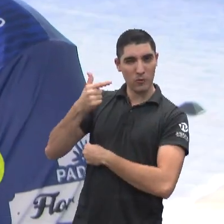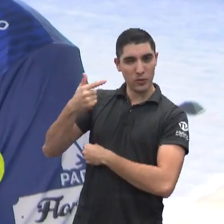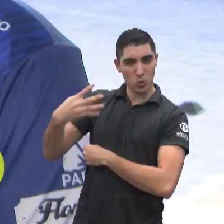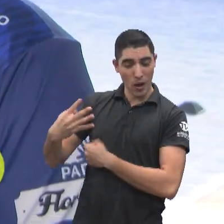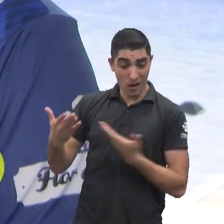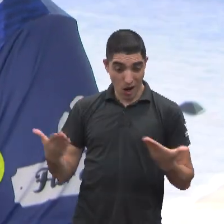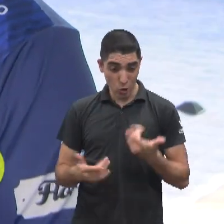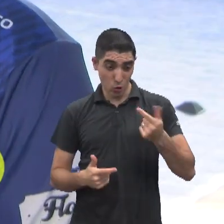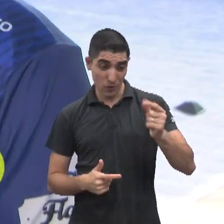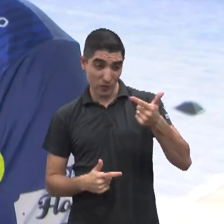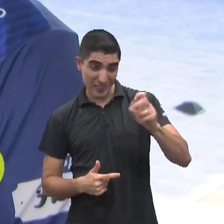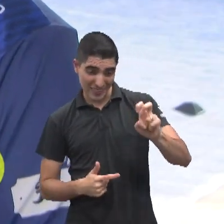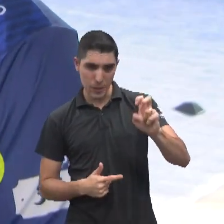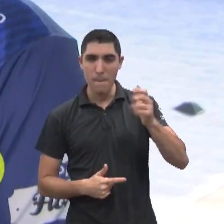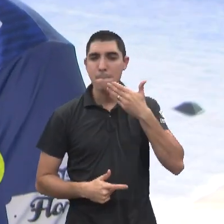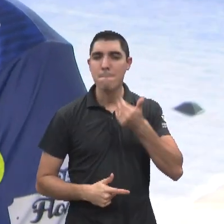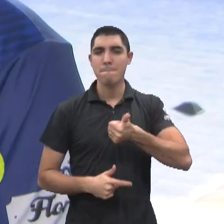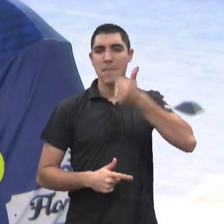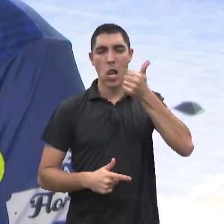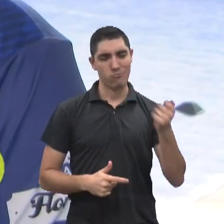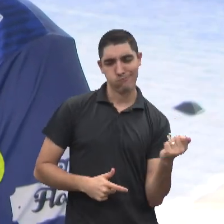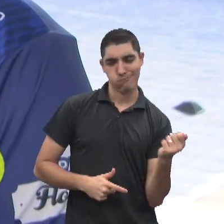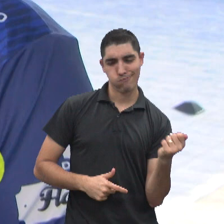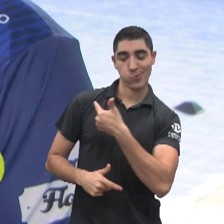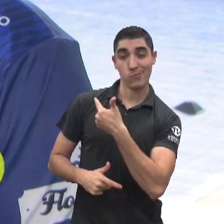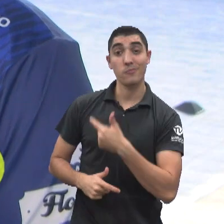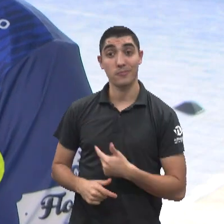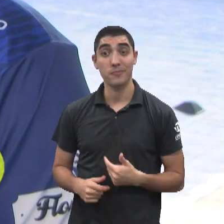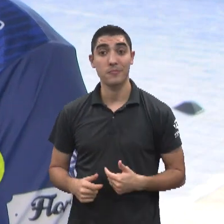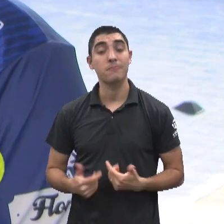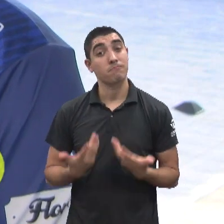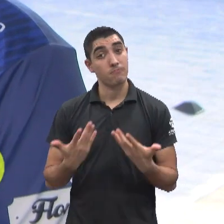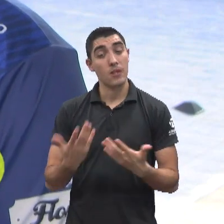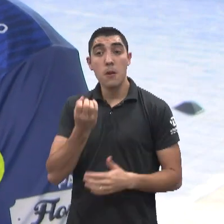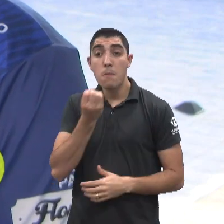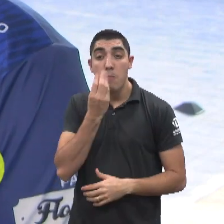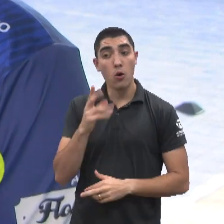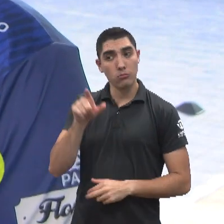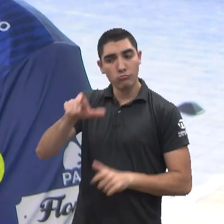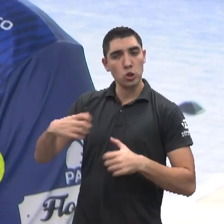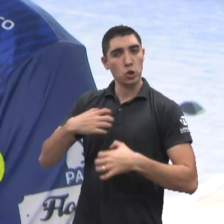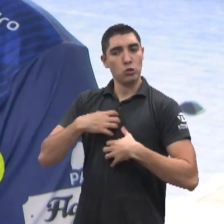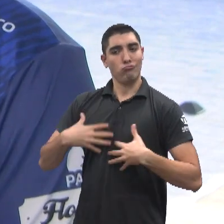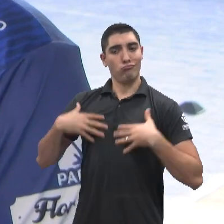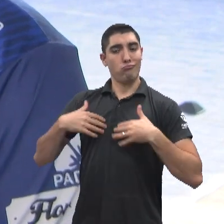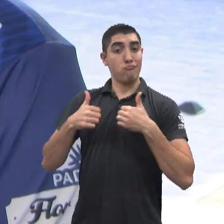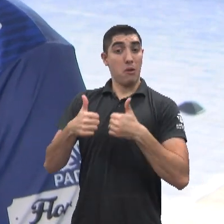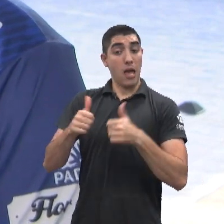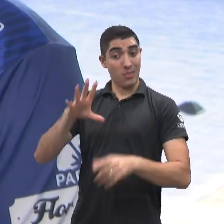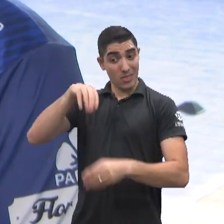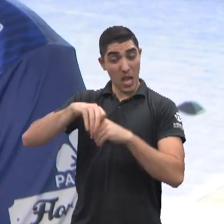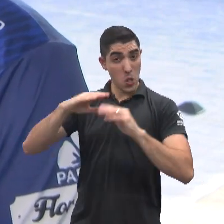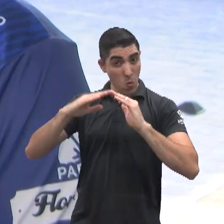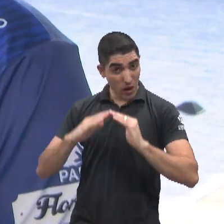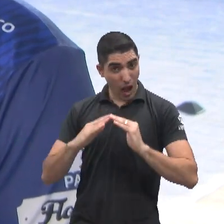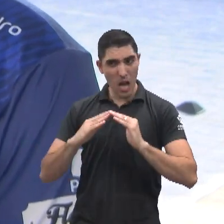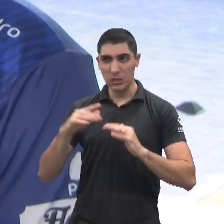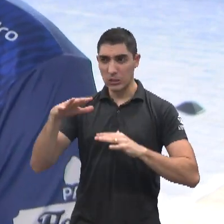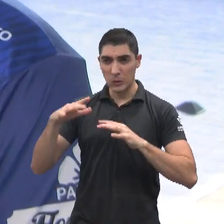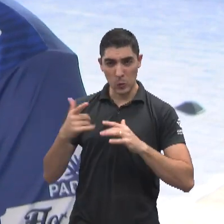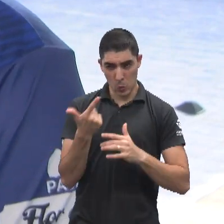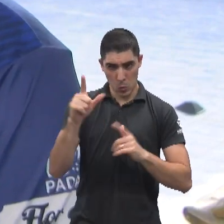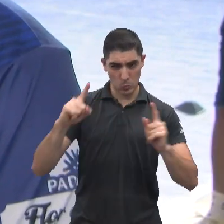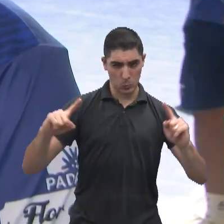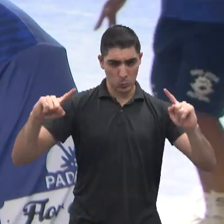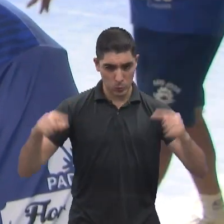eles sintam bem, sintam à vontade aqui em São José e que eles não tenham medo de enfrentar ninguém, que não ao contrário, quem vem enfrentar o São José que sinta o medo